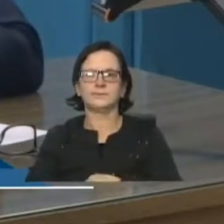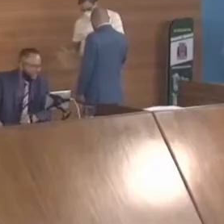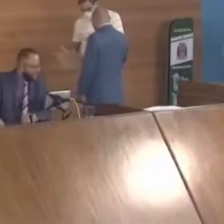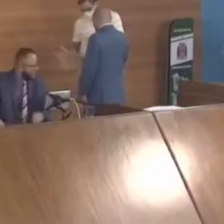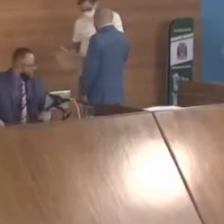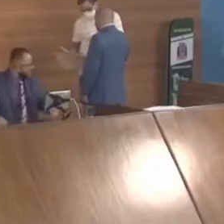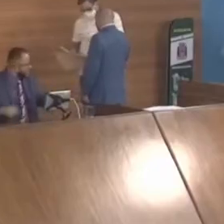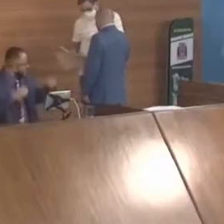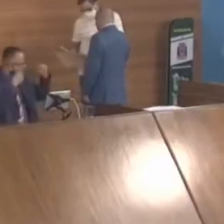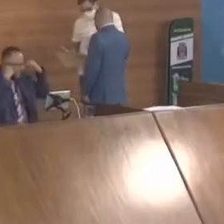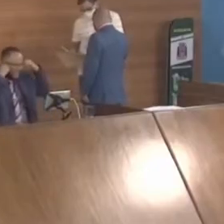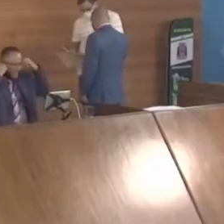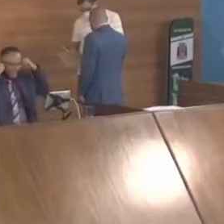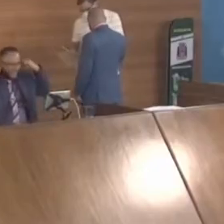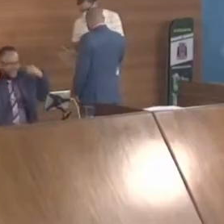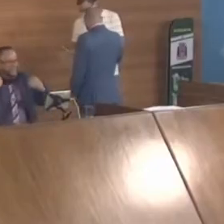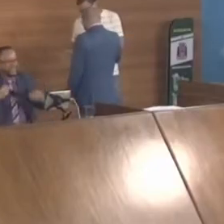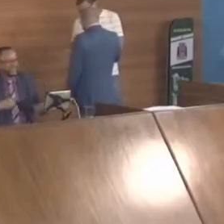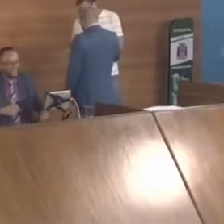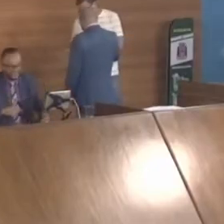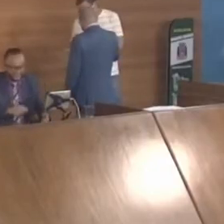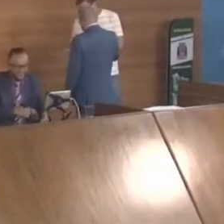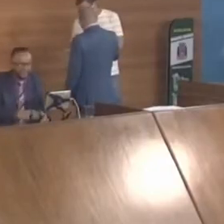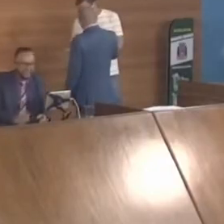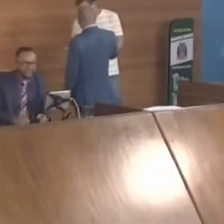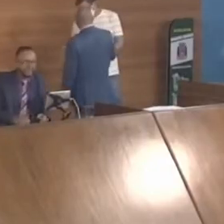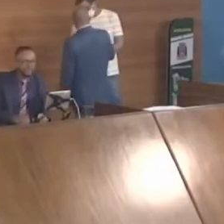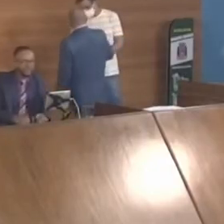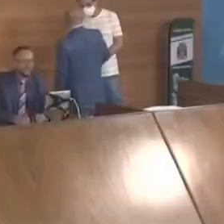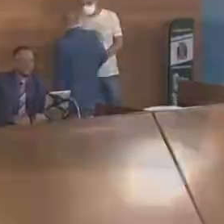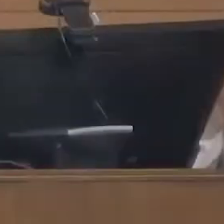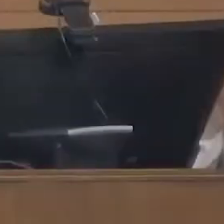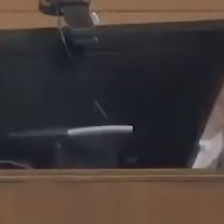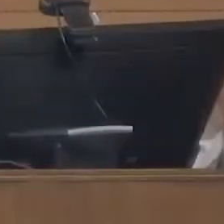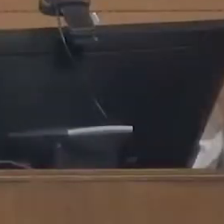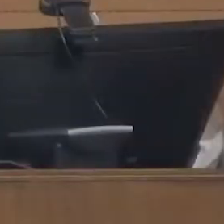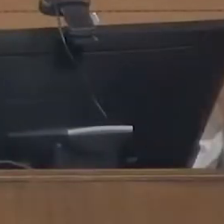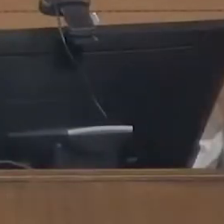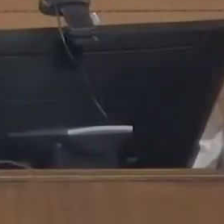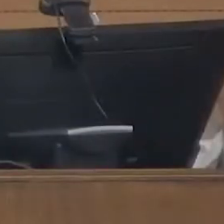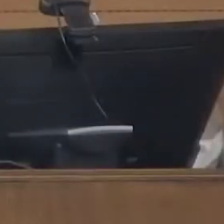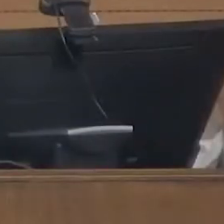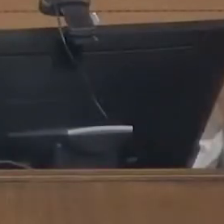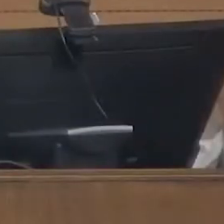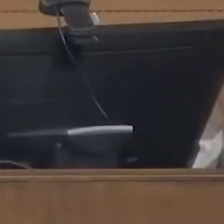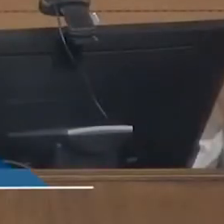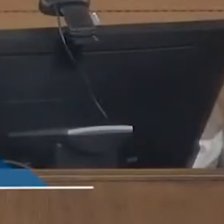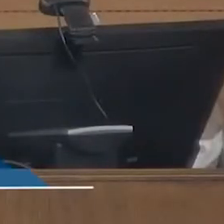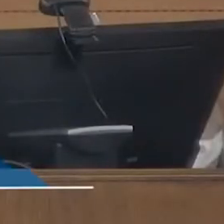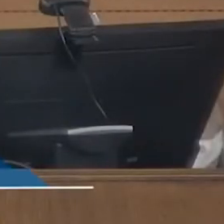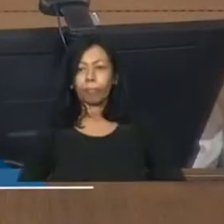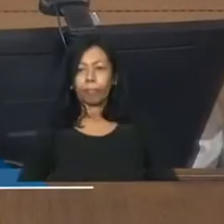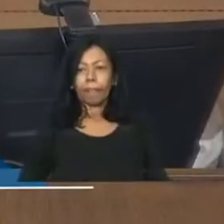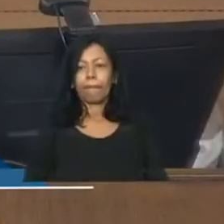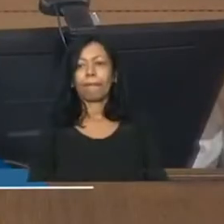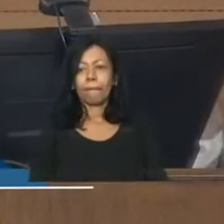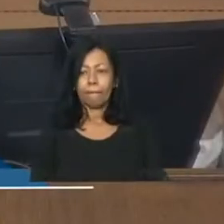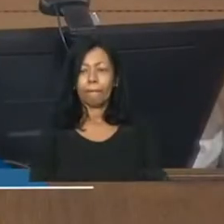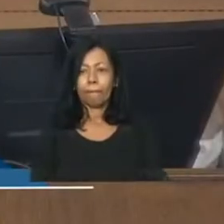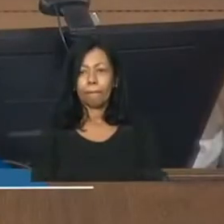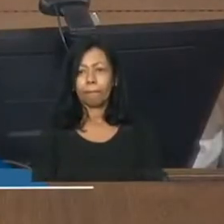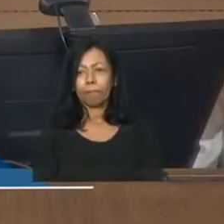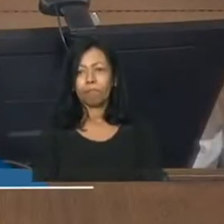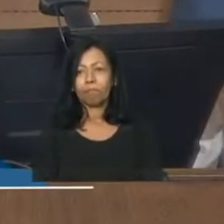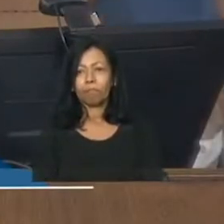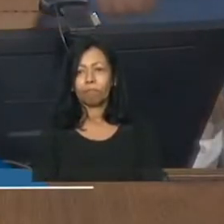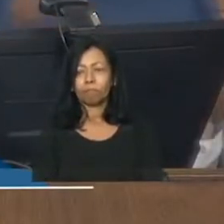ação direta de inconstitucionalidade movida pelo Ministério Público, assunto esse relacionado à ADIM.